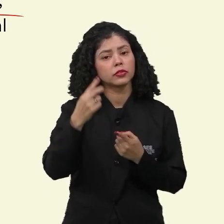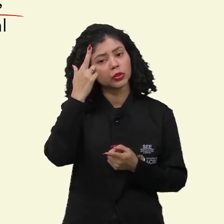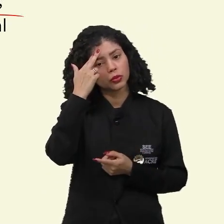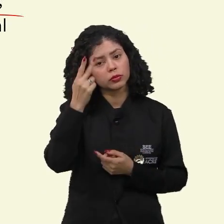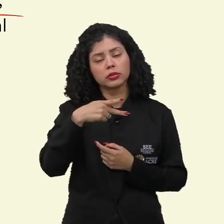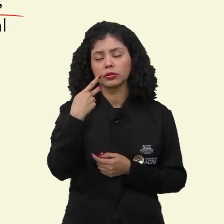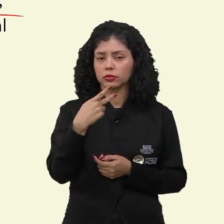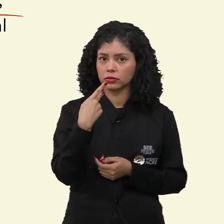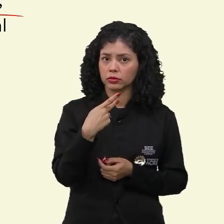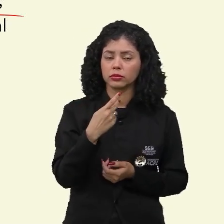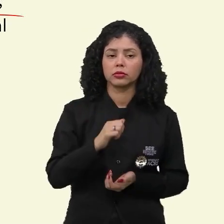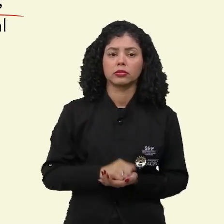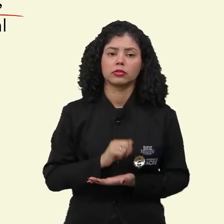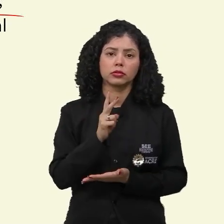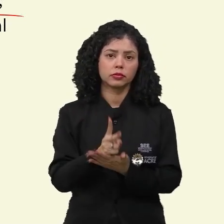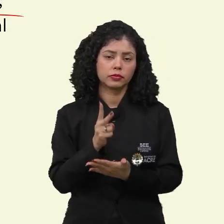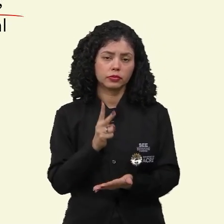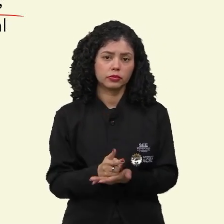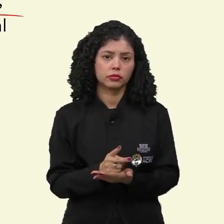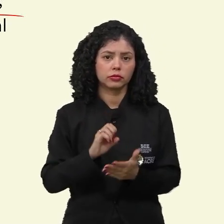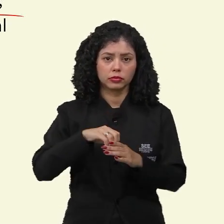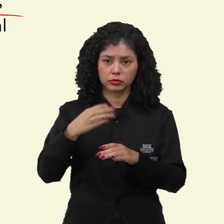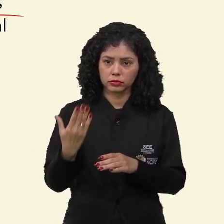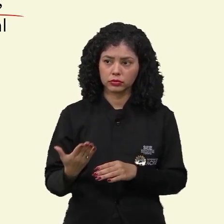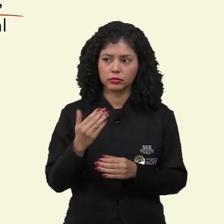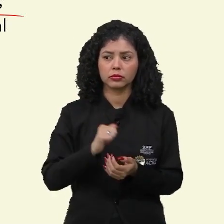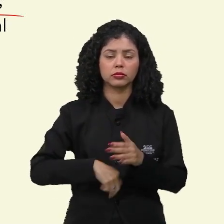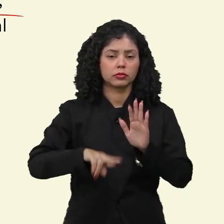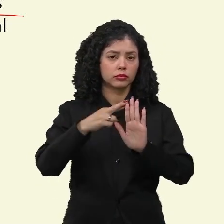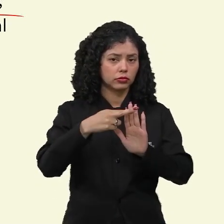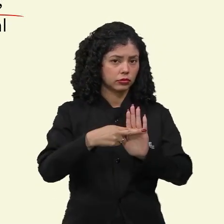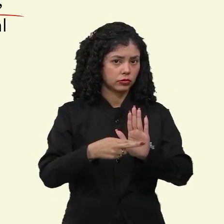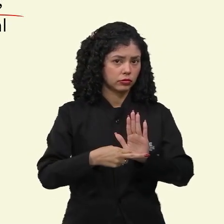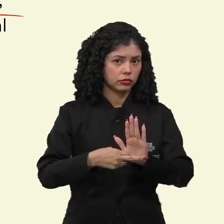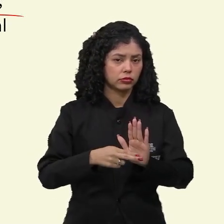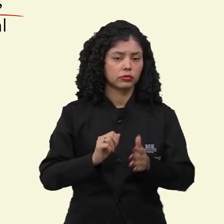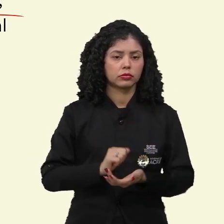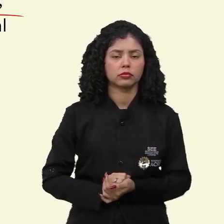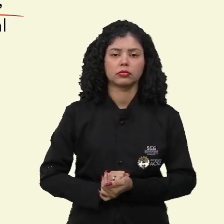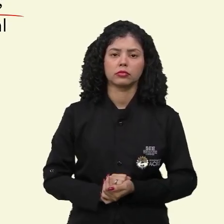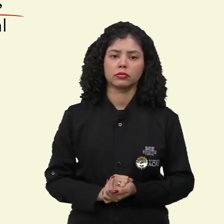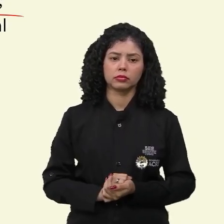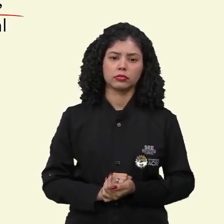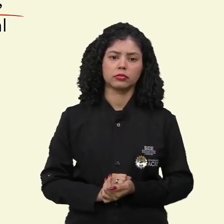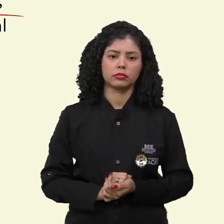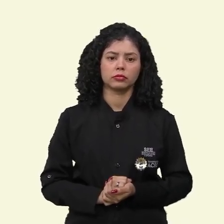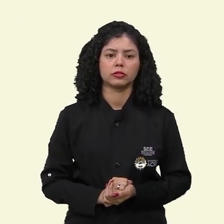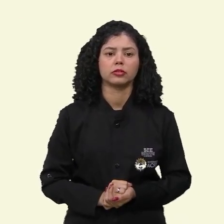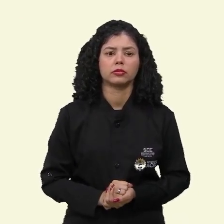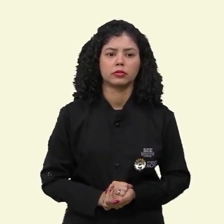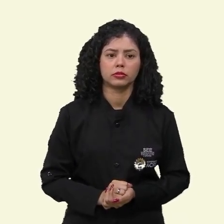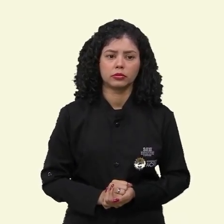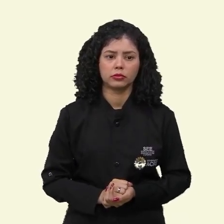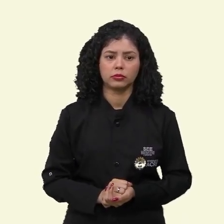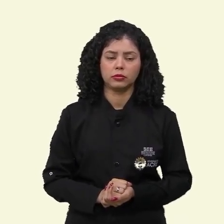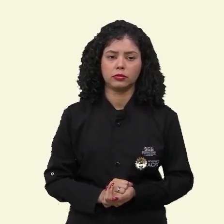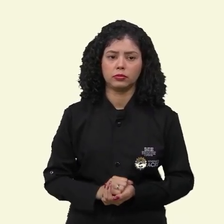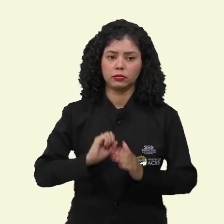na fala, mesmo fora da norma culta. E aí nós vamos seguir nas